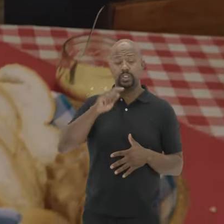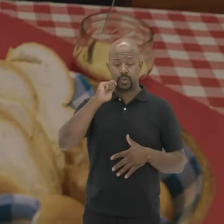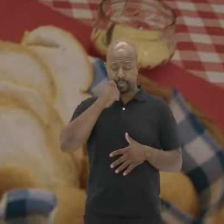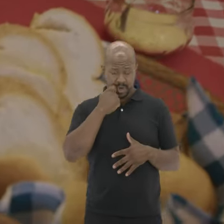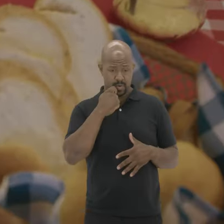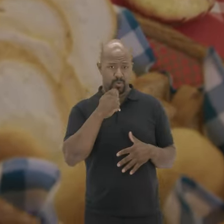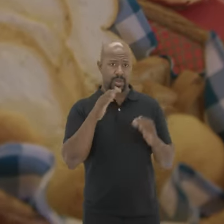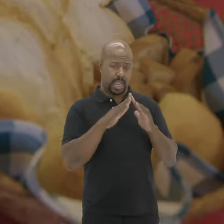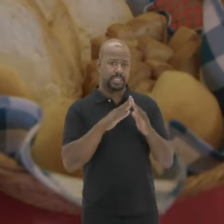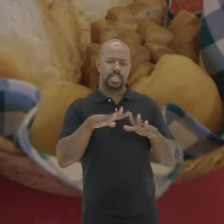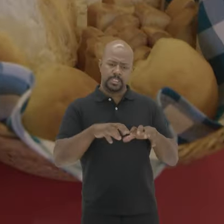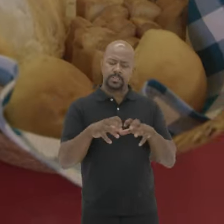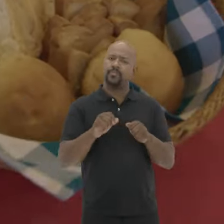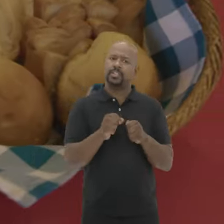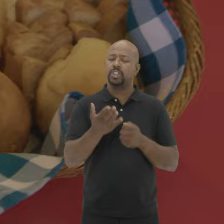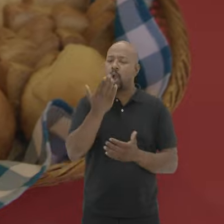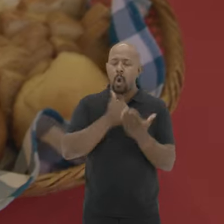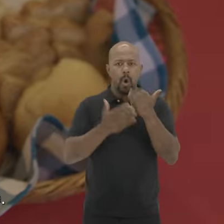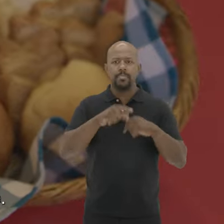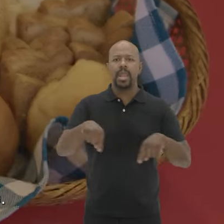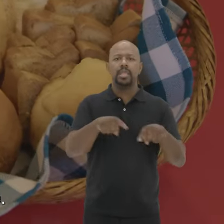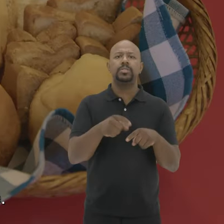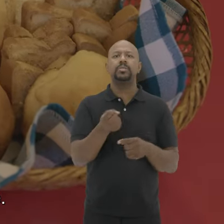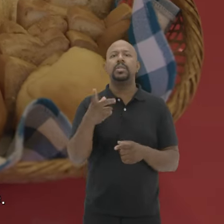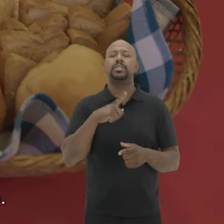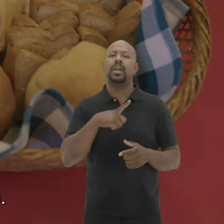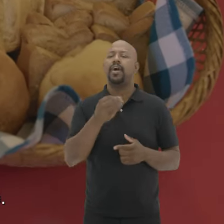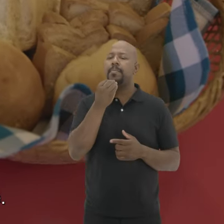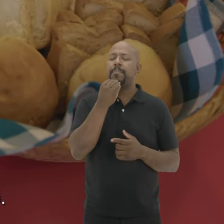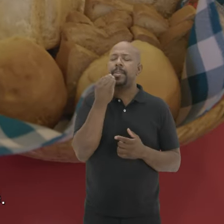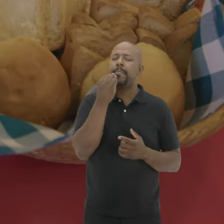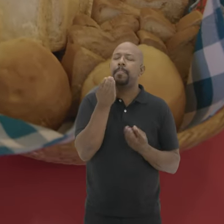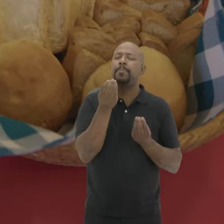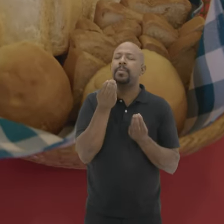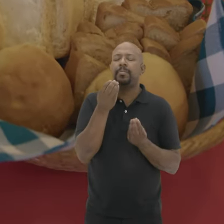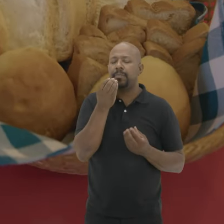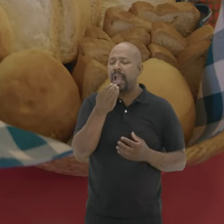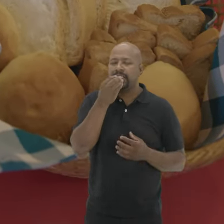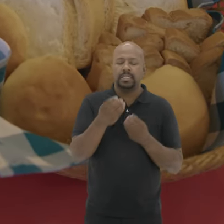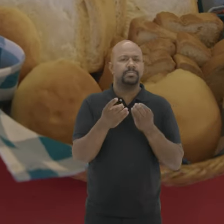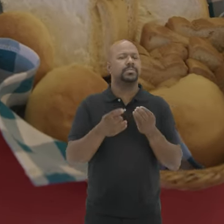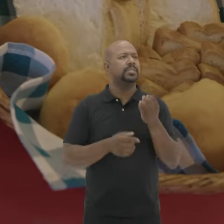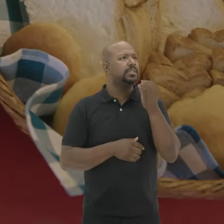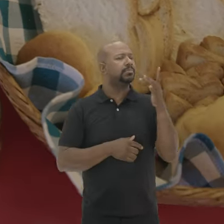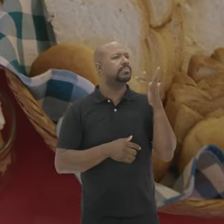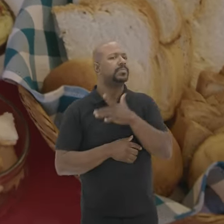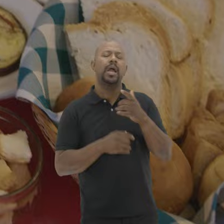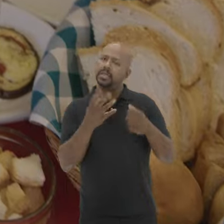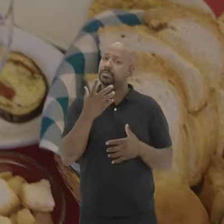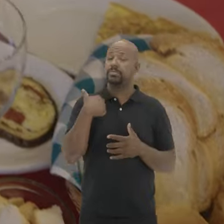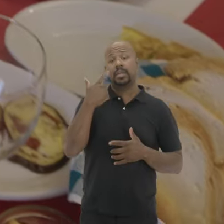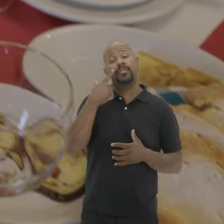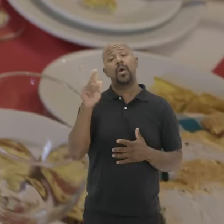e o pão caseiro, e fazia a gente comer isso enquanto que a gente estava provando o vinho dele. Ai, que coisa boa! O que,